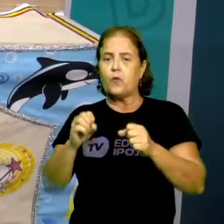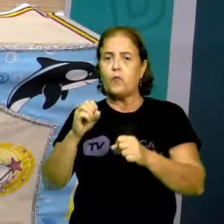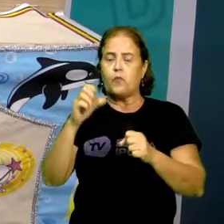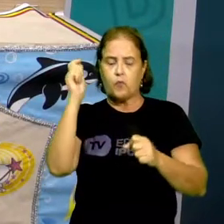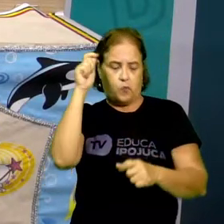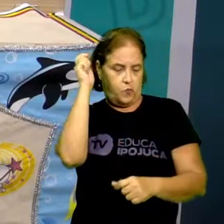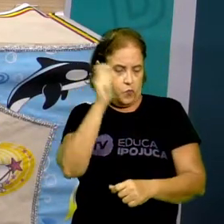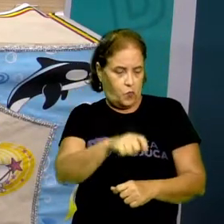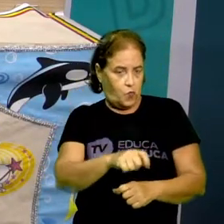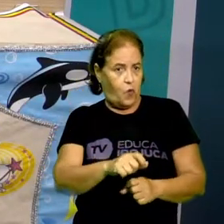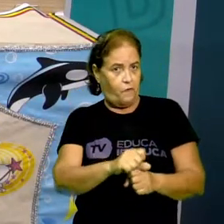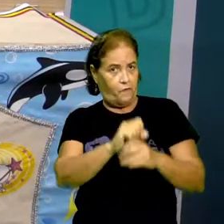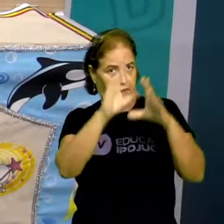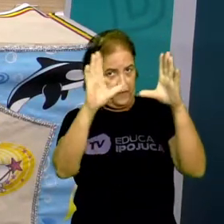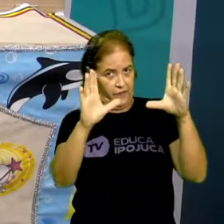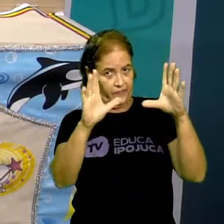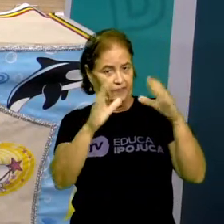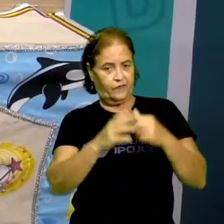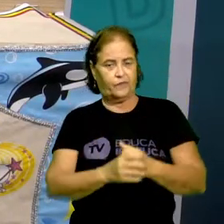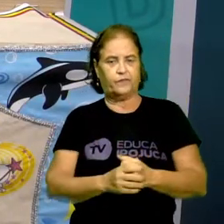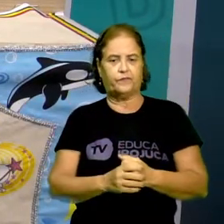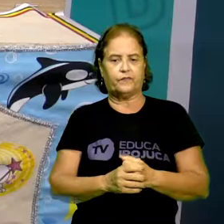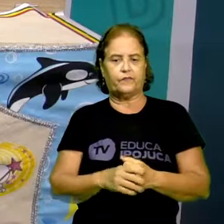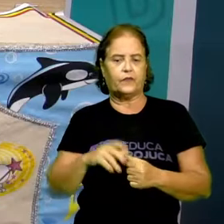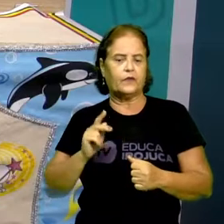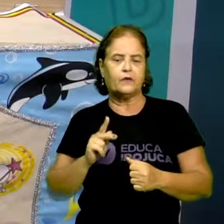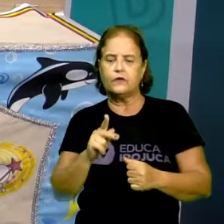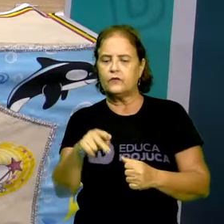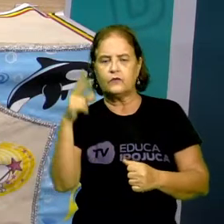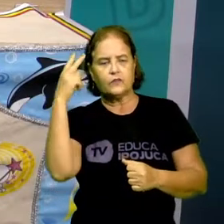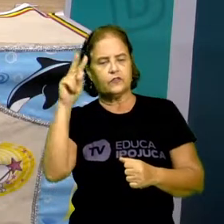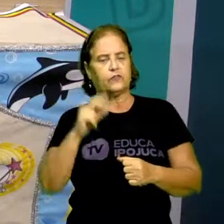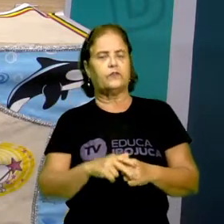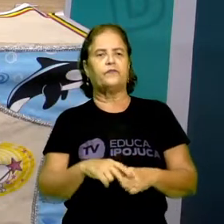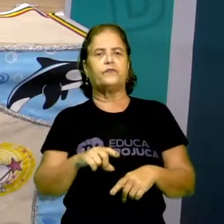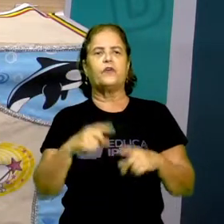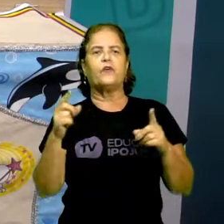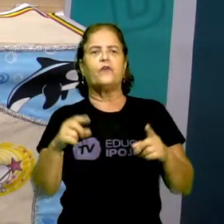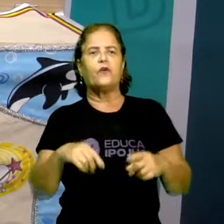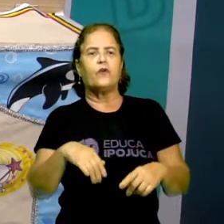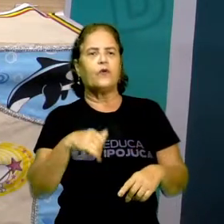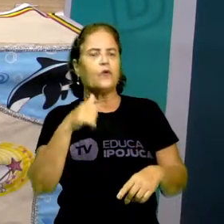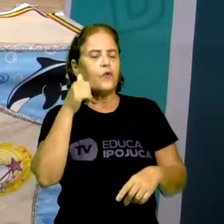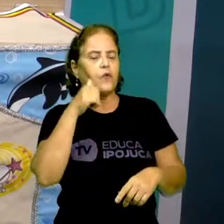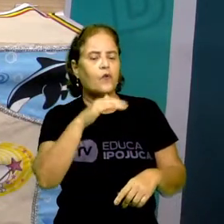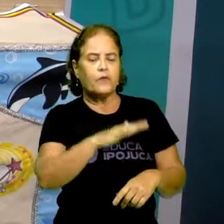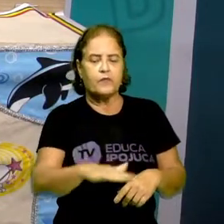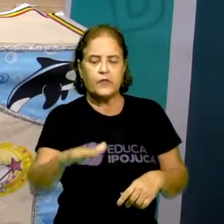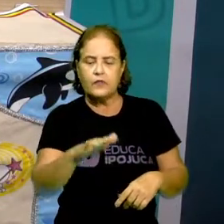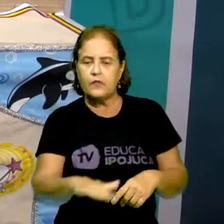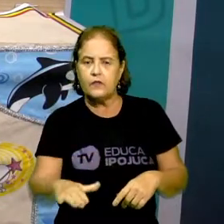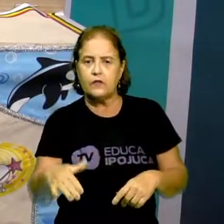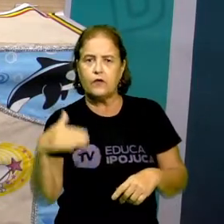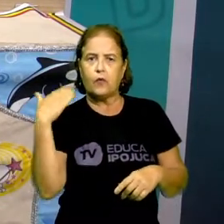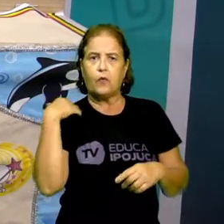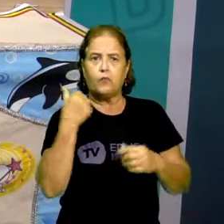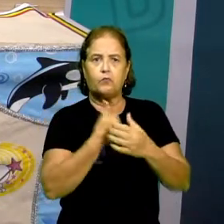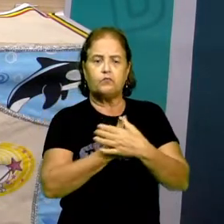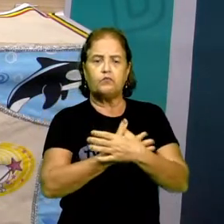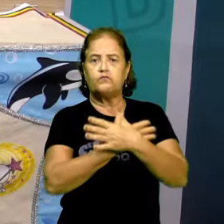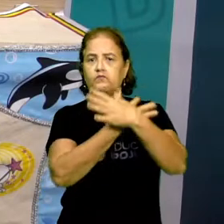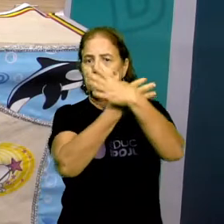Não sei. Vamos continuar nossa história. Foi uma menina de costas aladas que deu-me